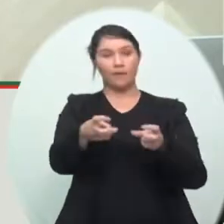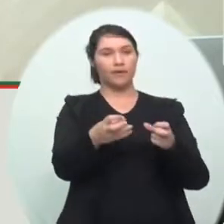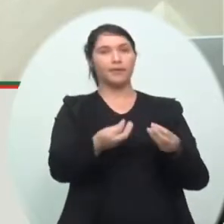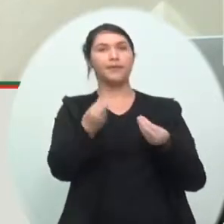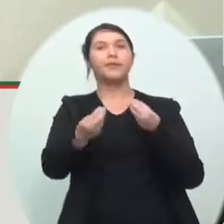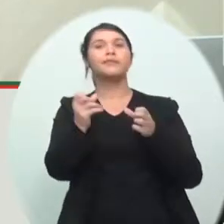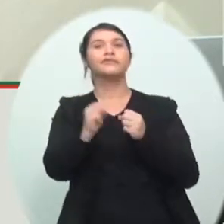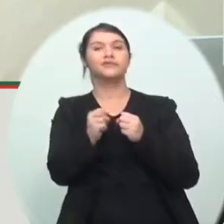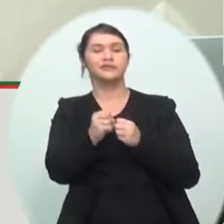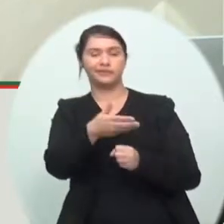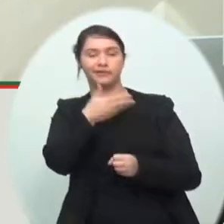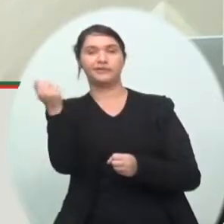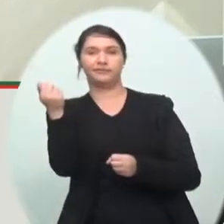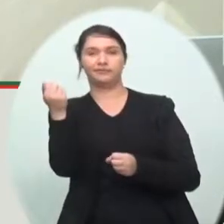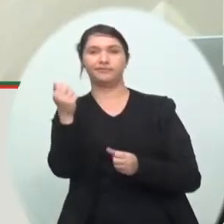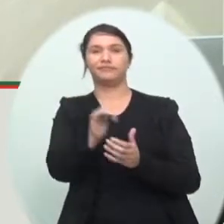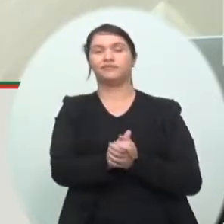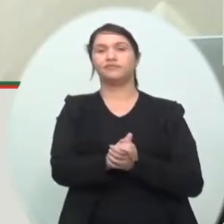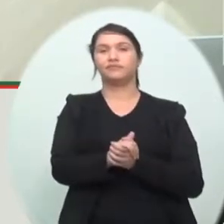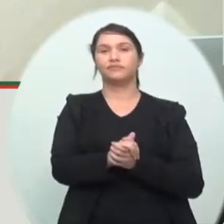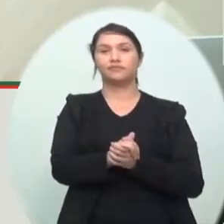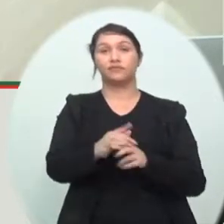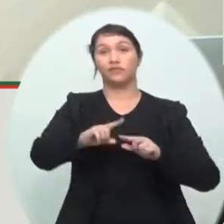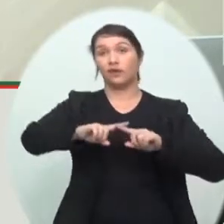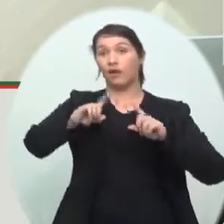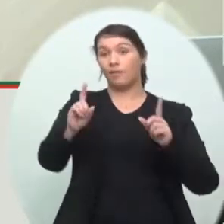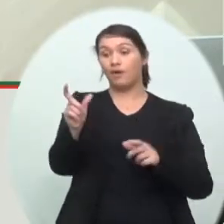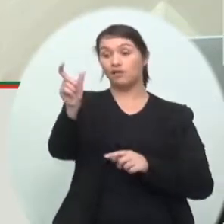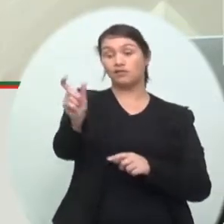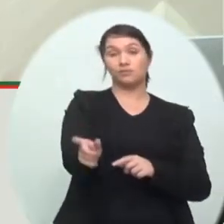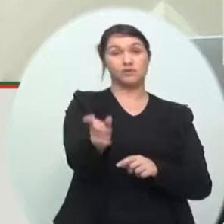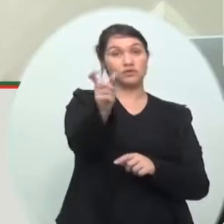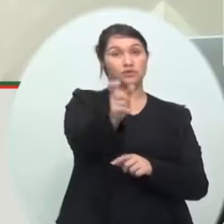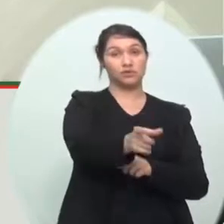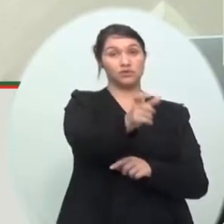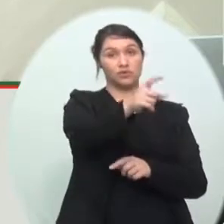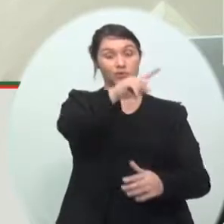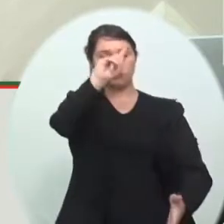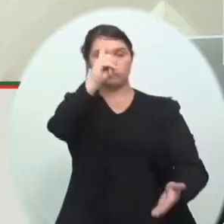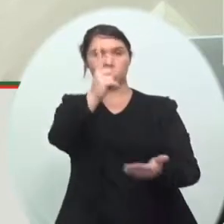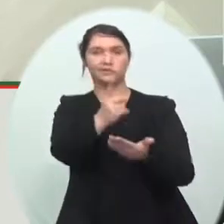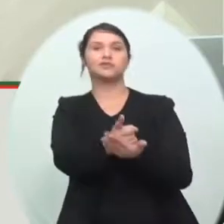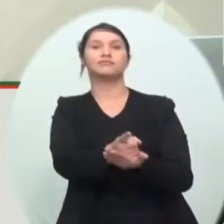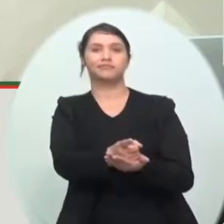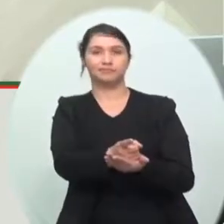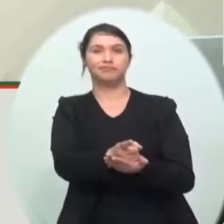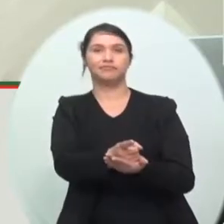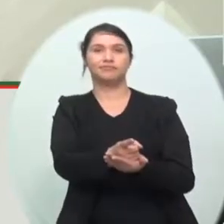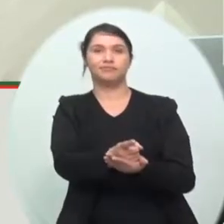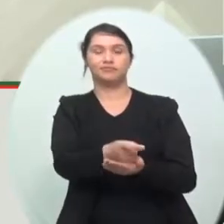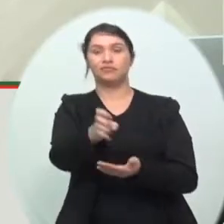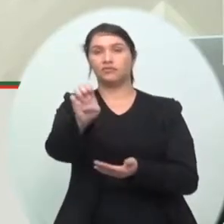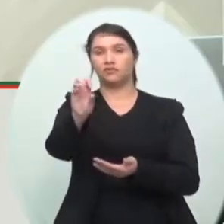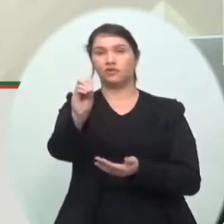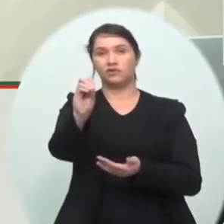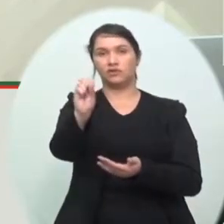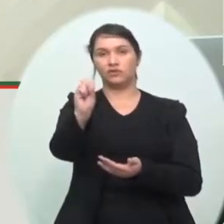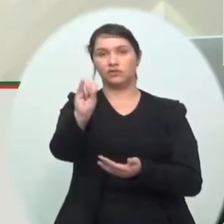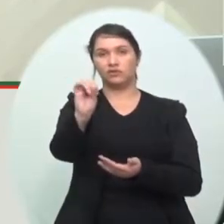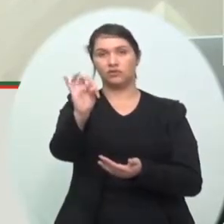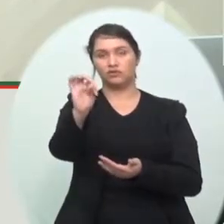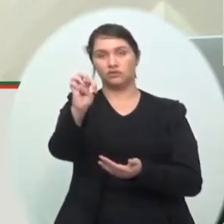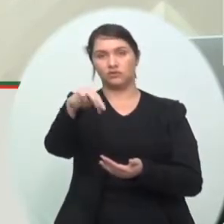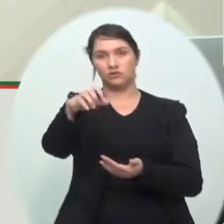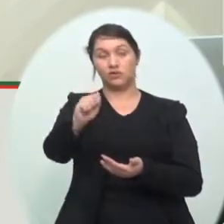tomada de decisão. Mas a decisão parte das pessoas, sempre parte da gente. E o ecossistema quer fazer, que é o mais